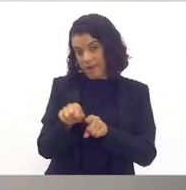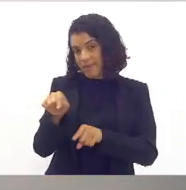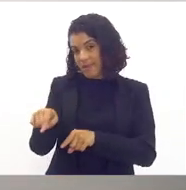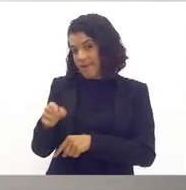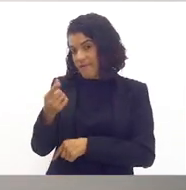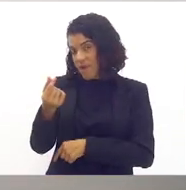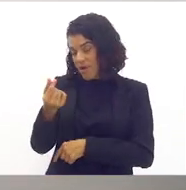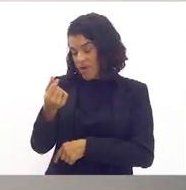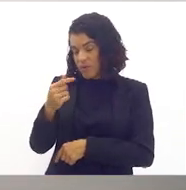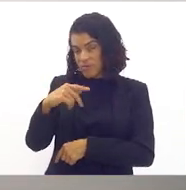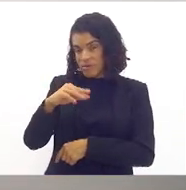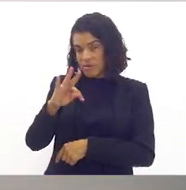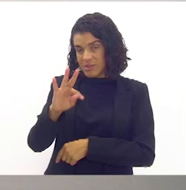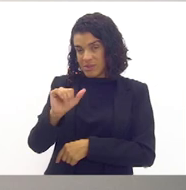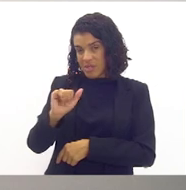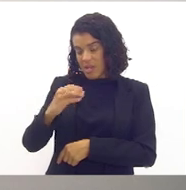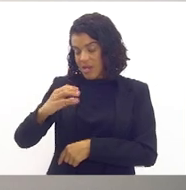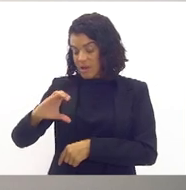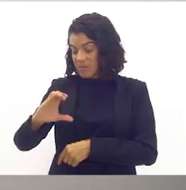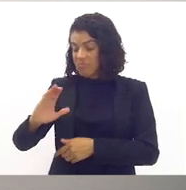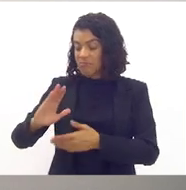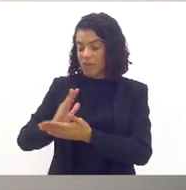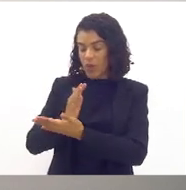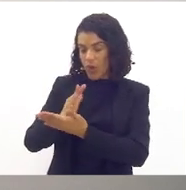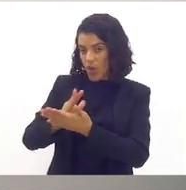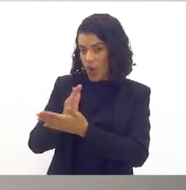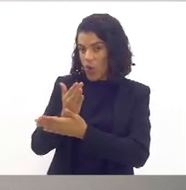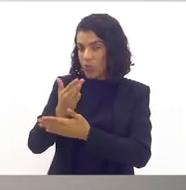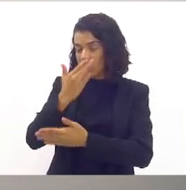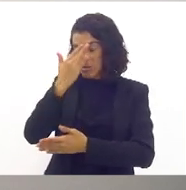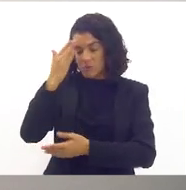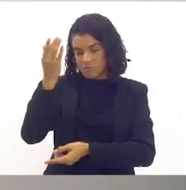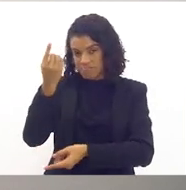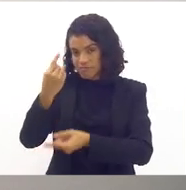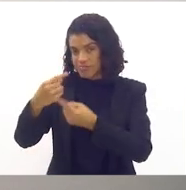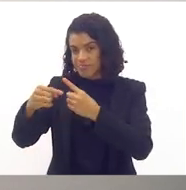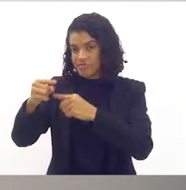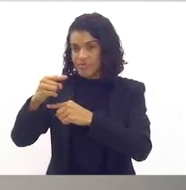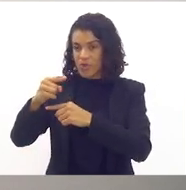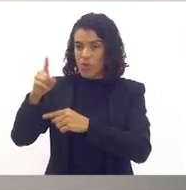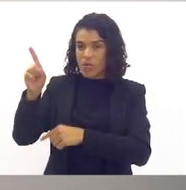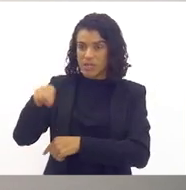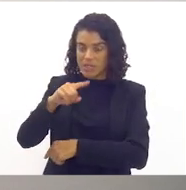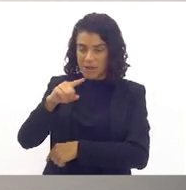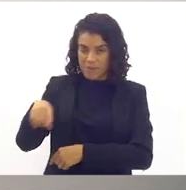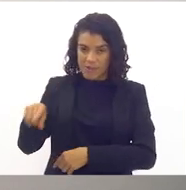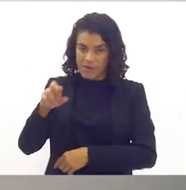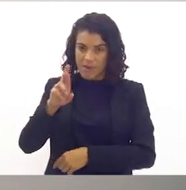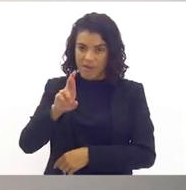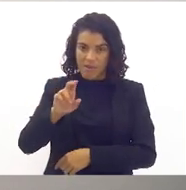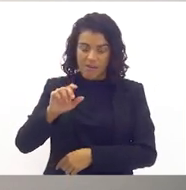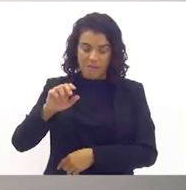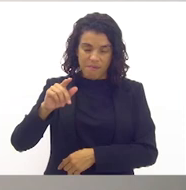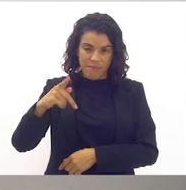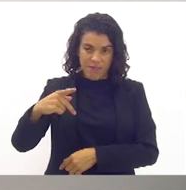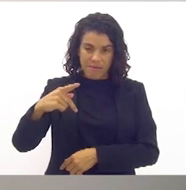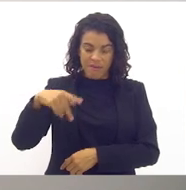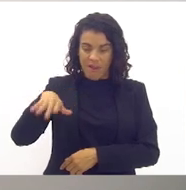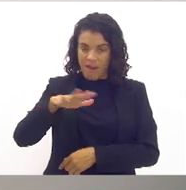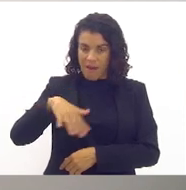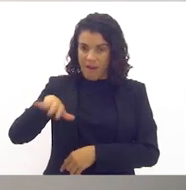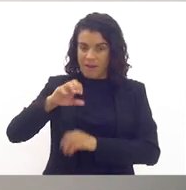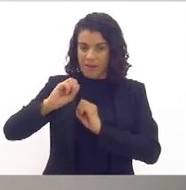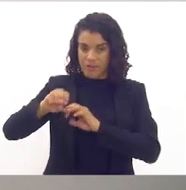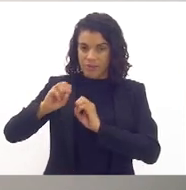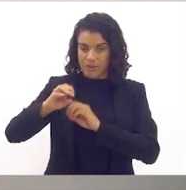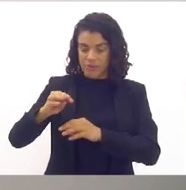TAC, o TAC permitiu que alguns superávites fossem abertos por cancelamento de RP das áreas da educação e